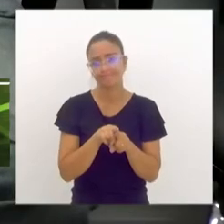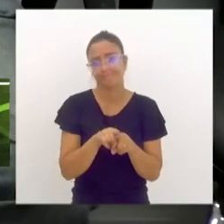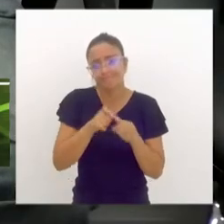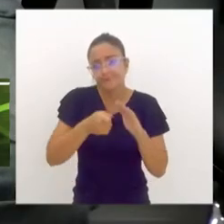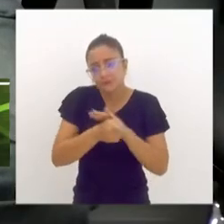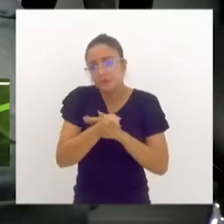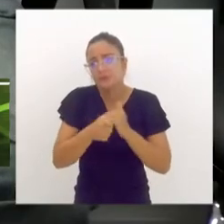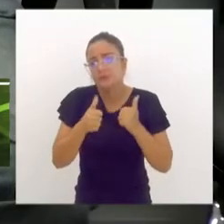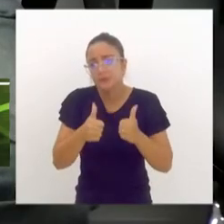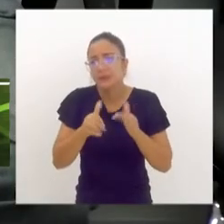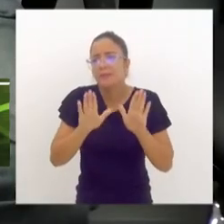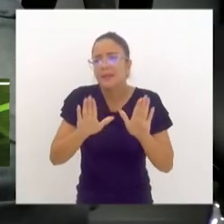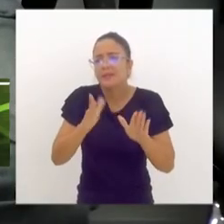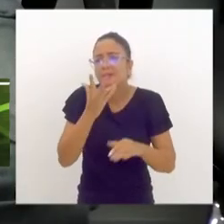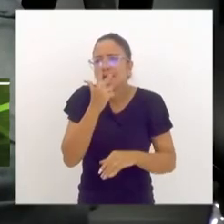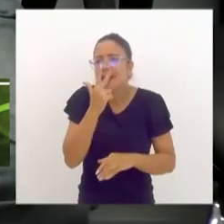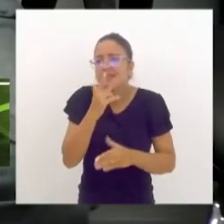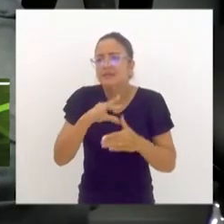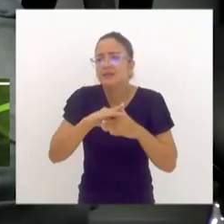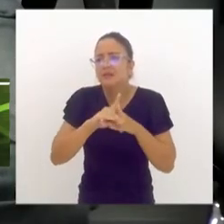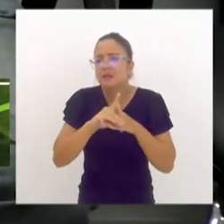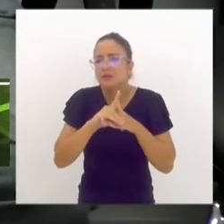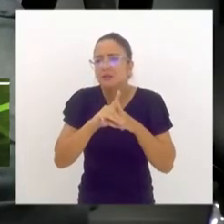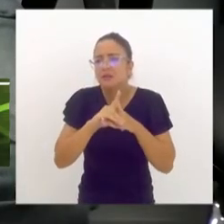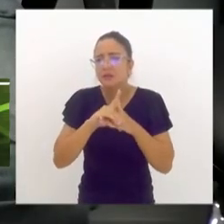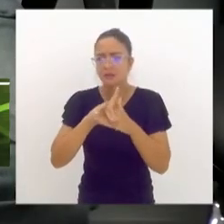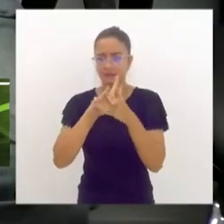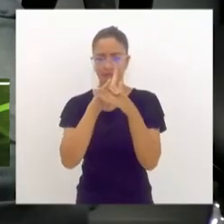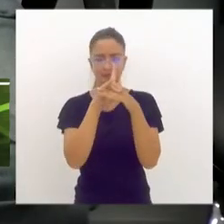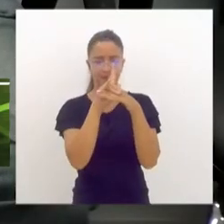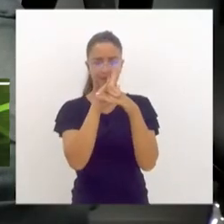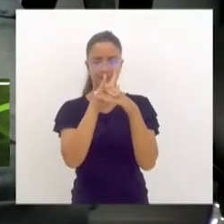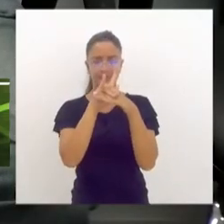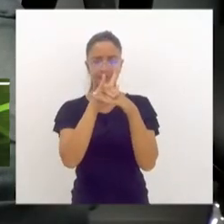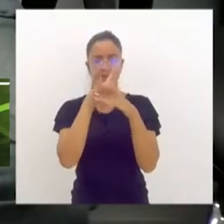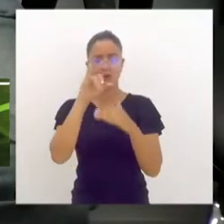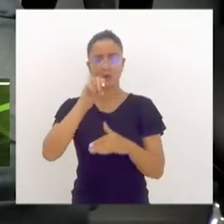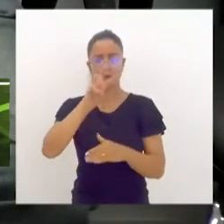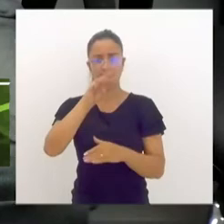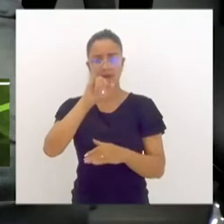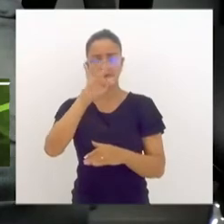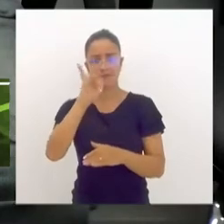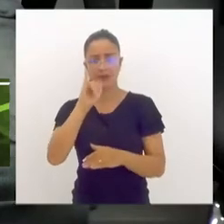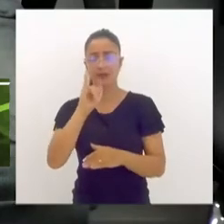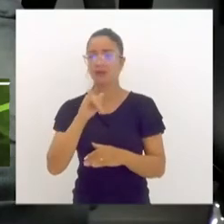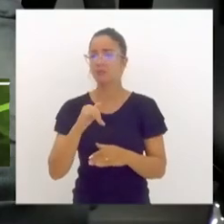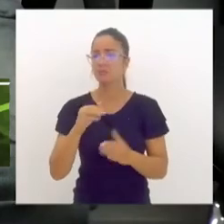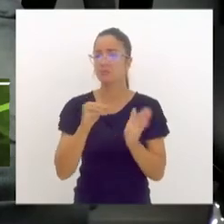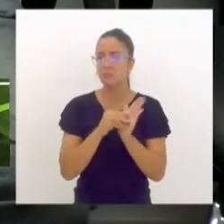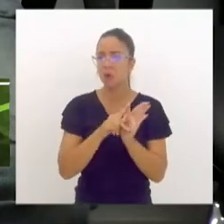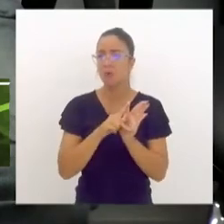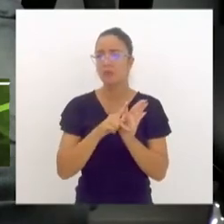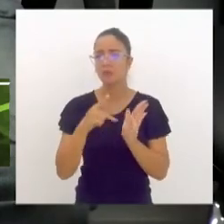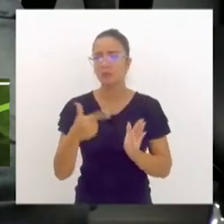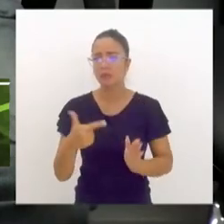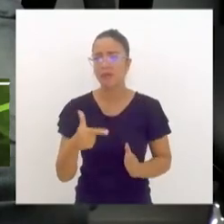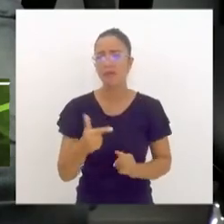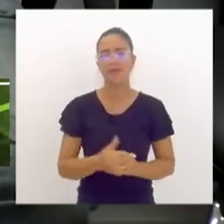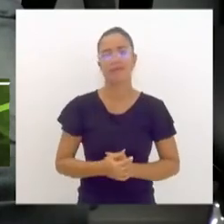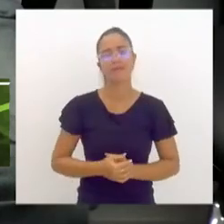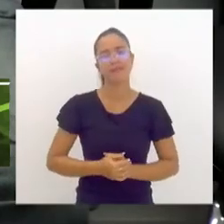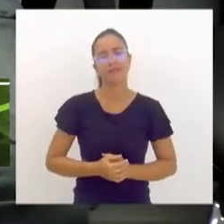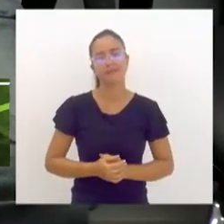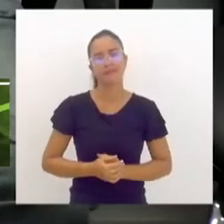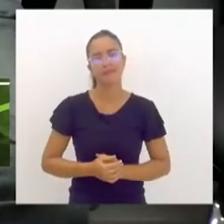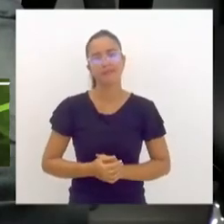um Wi-Fi próprio. Então, alcançar 50 escolas com